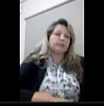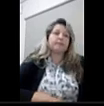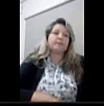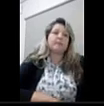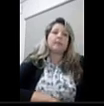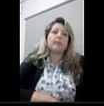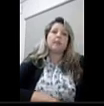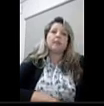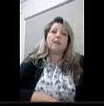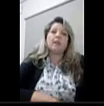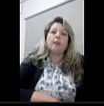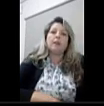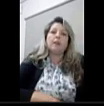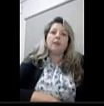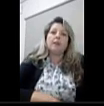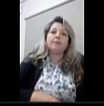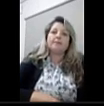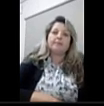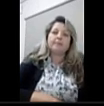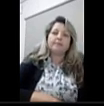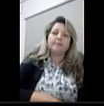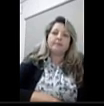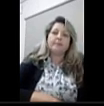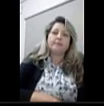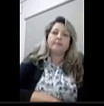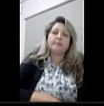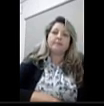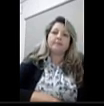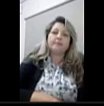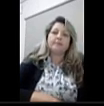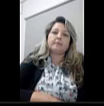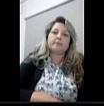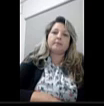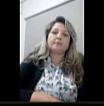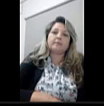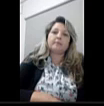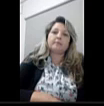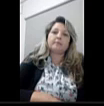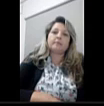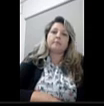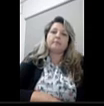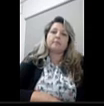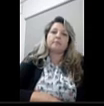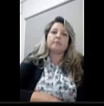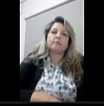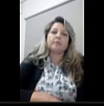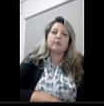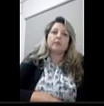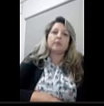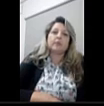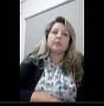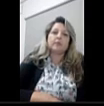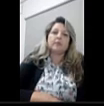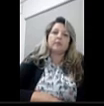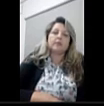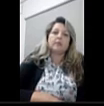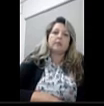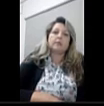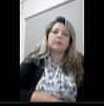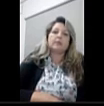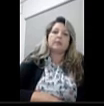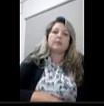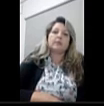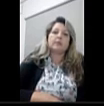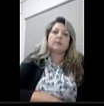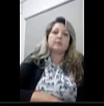os sete erros a gente trabalha muito o rastreamento visual que é uma dificuldade que é comum é um trabalho que geralmente